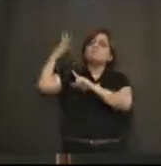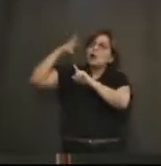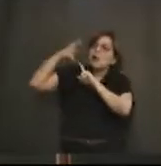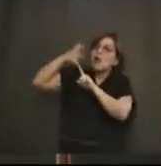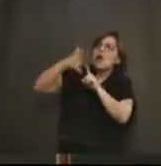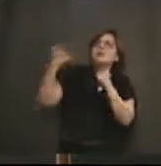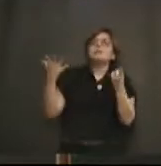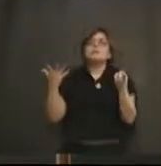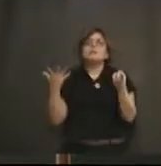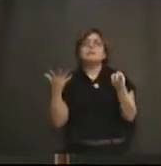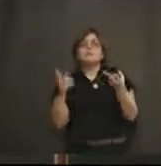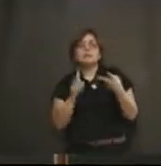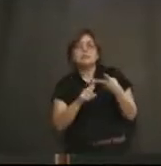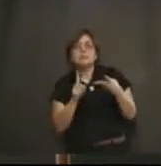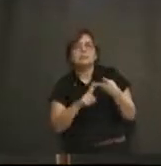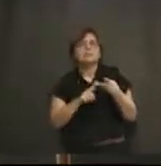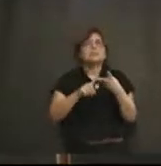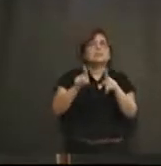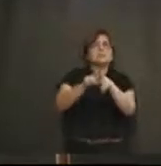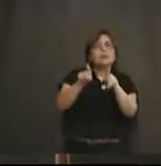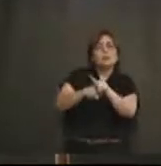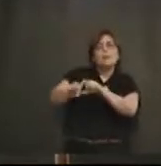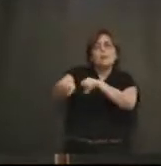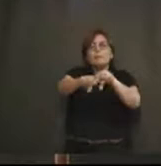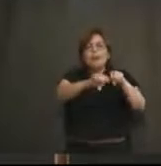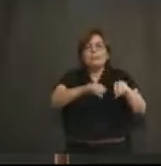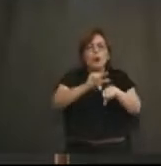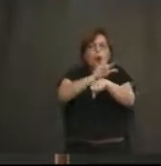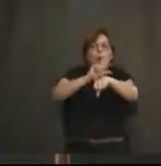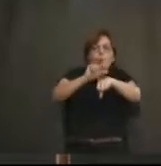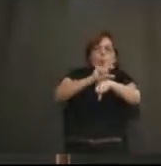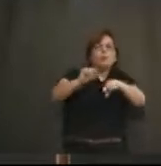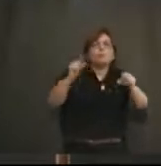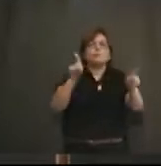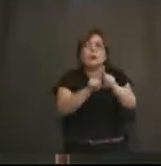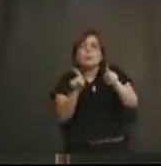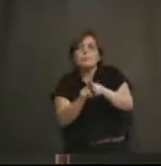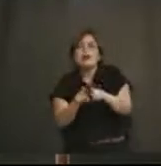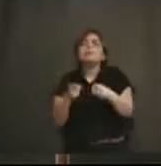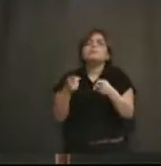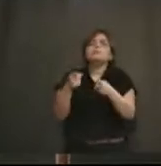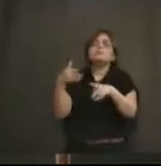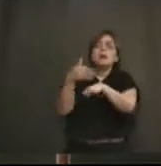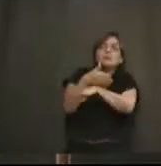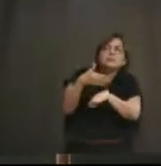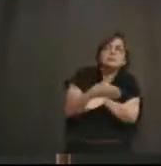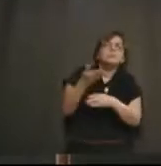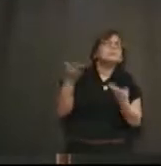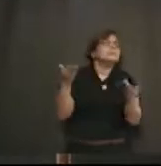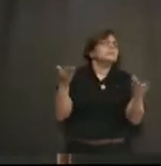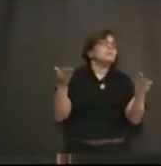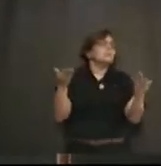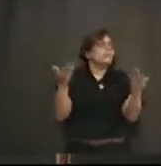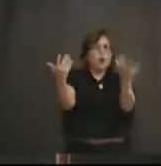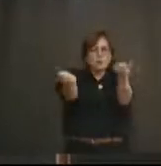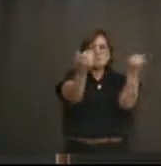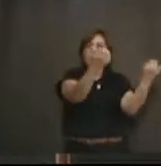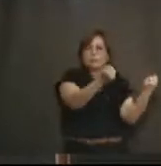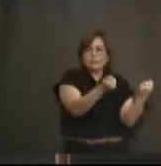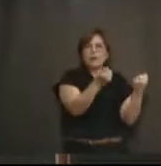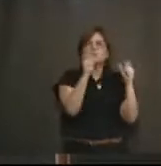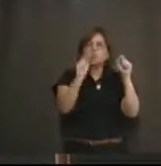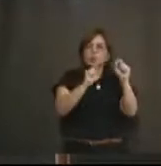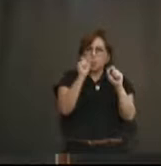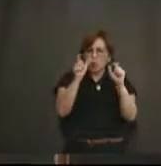palestrantes, como ministrantes de minicurso, como simples participantes, né, por ter recebido